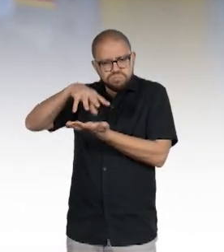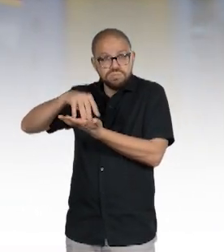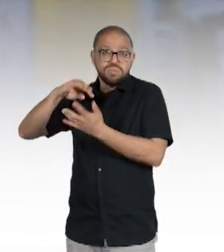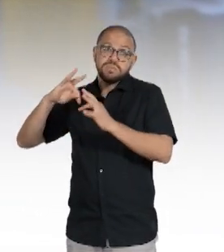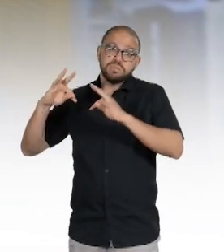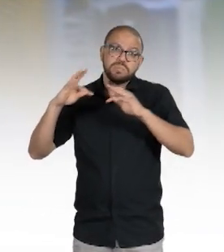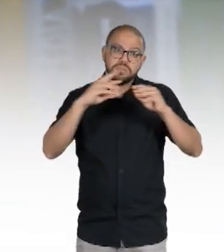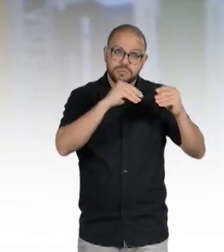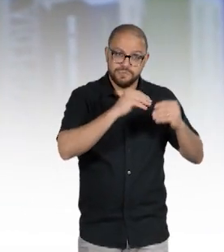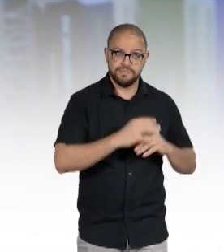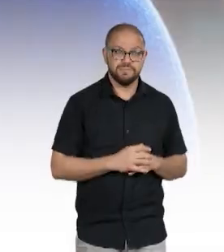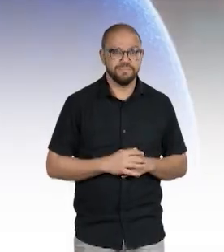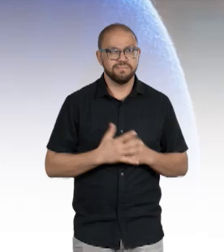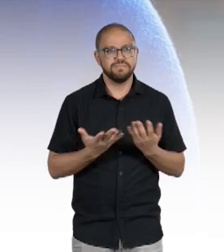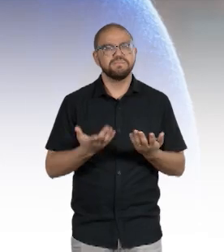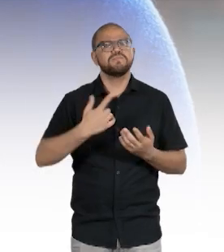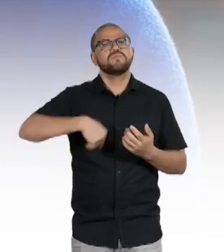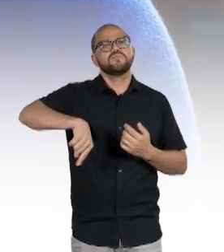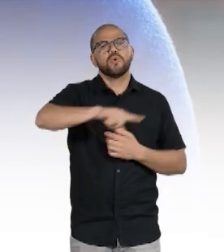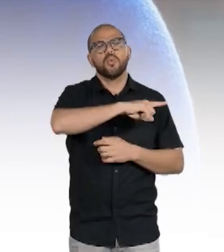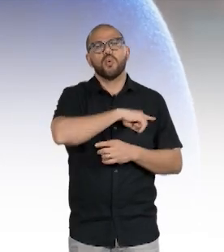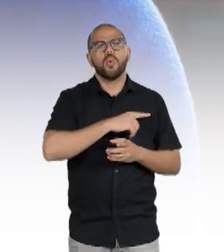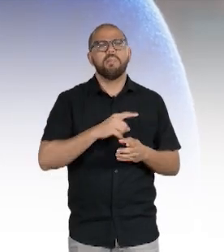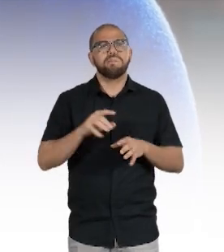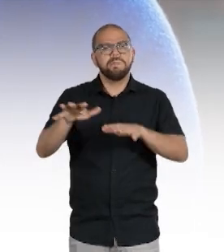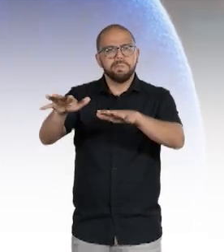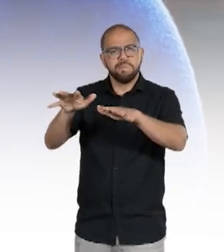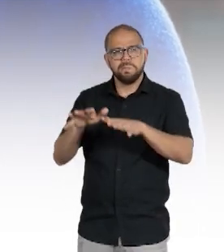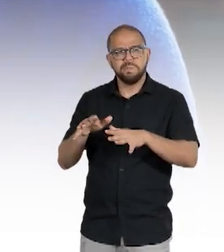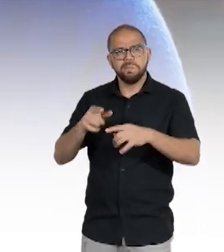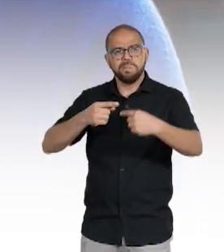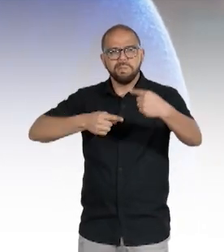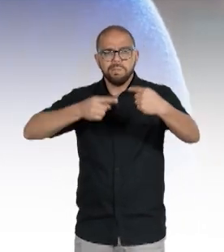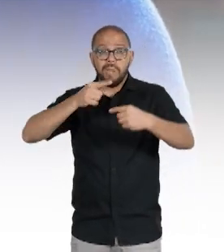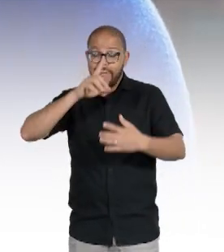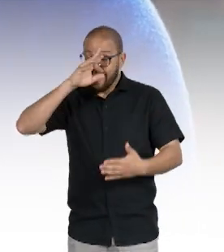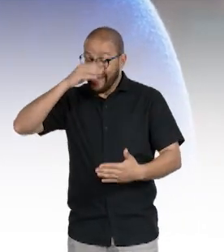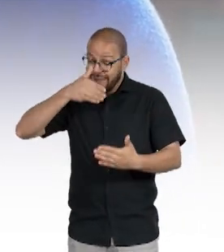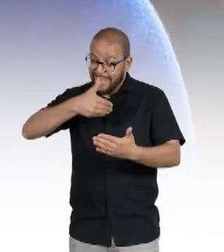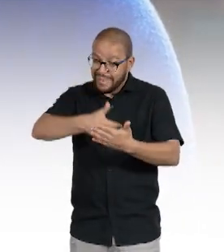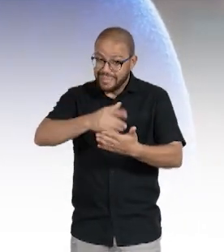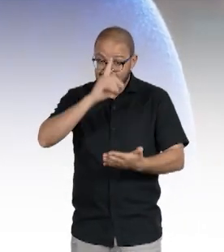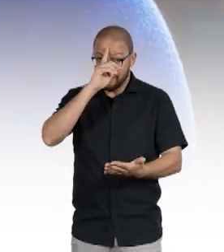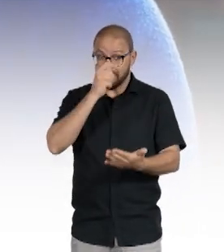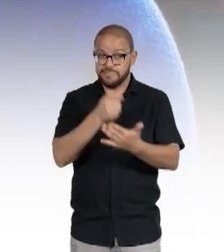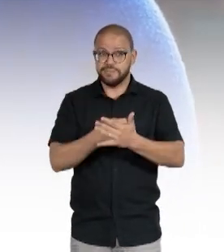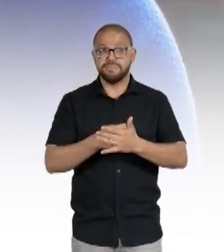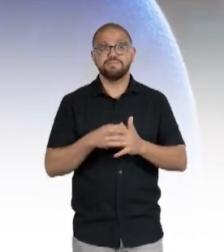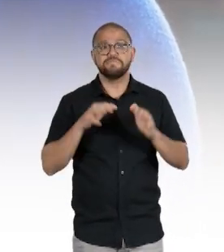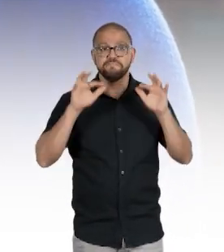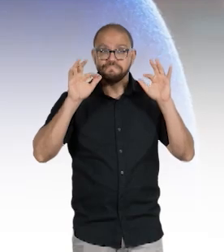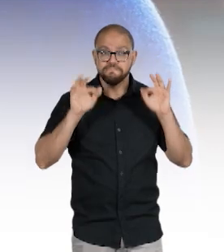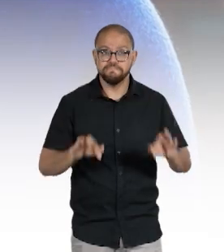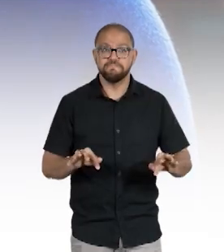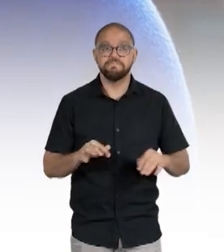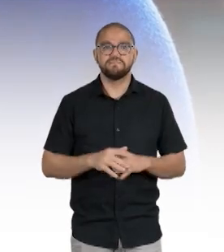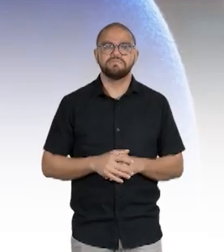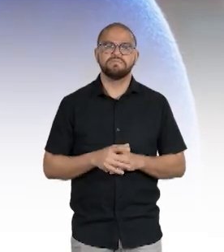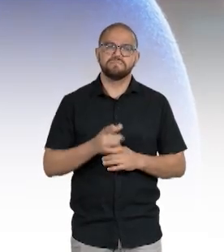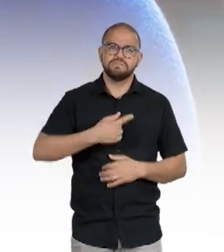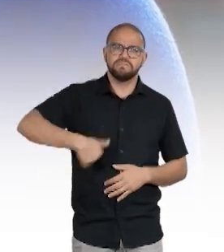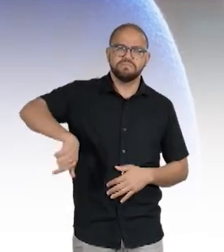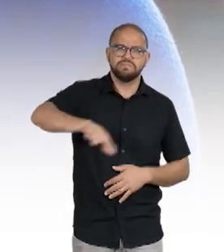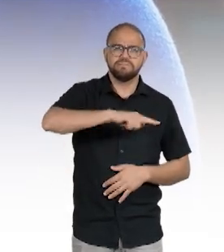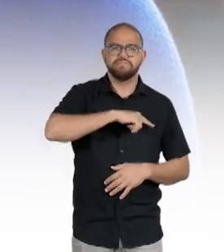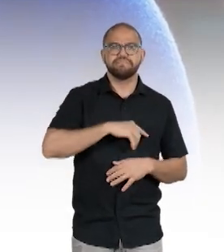processo, todas as audiências que aconteceram, até essa decisão final, para